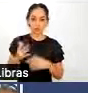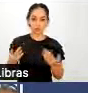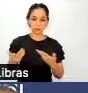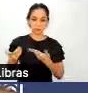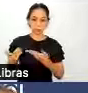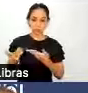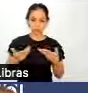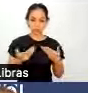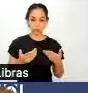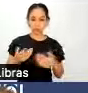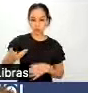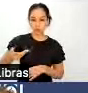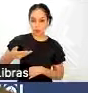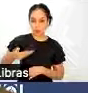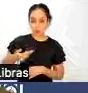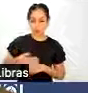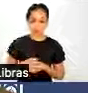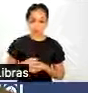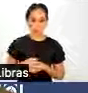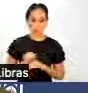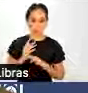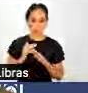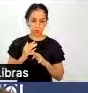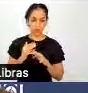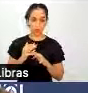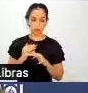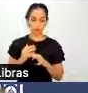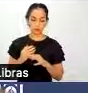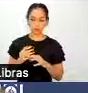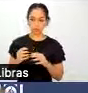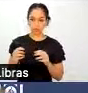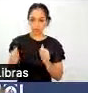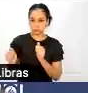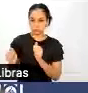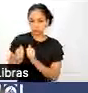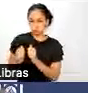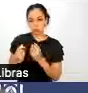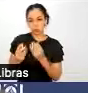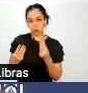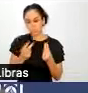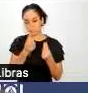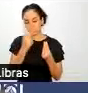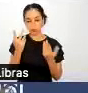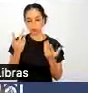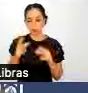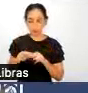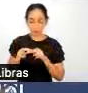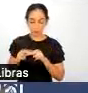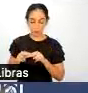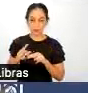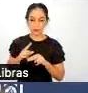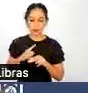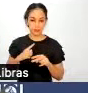para acelerar, é uma cidade muito densa e que por isso bastante contaminada.